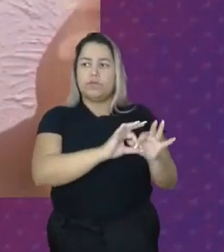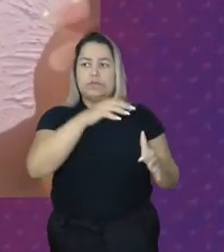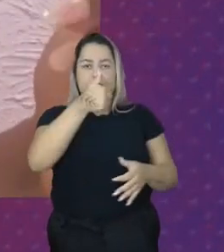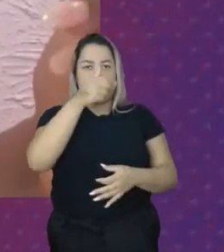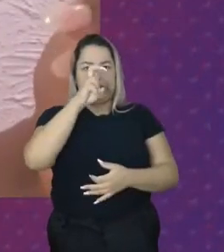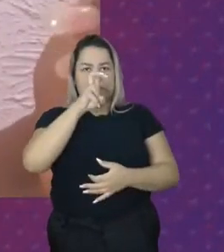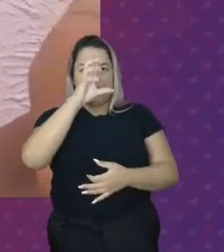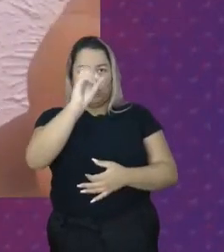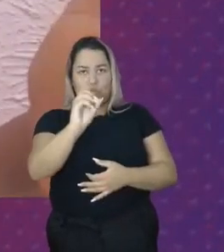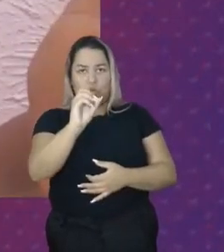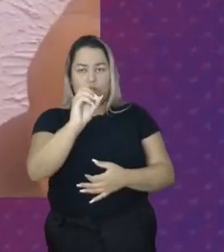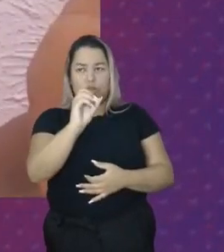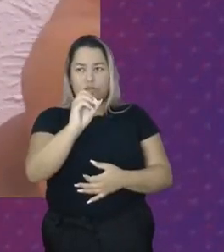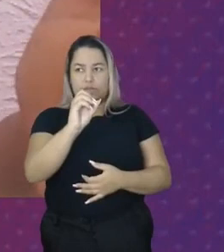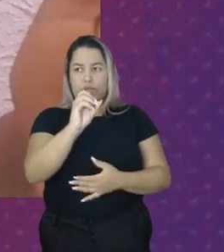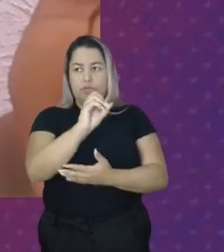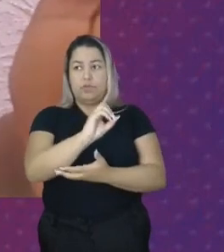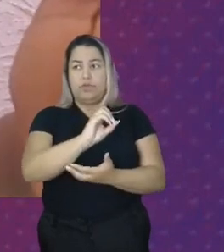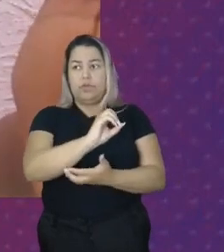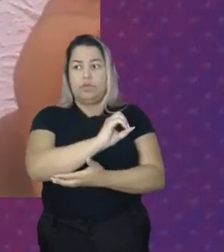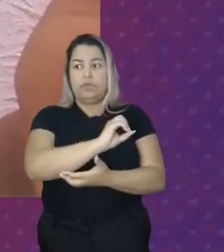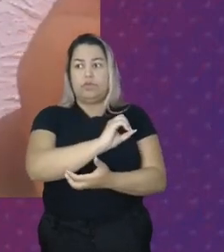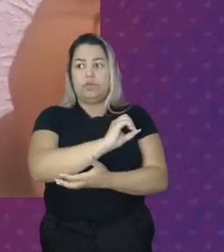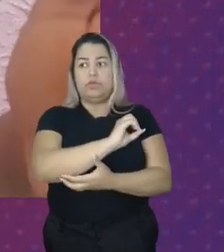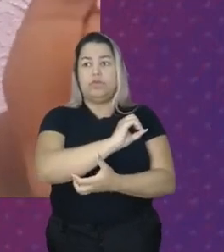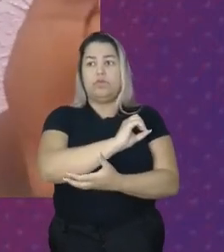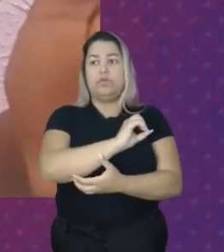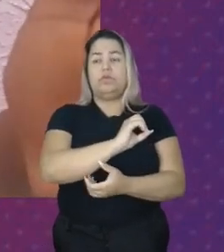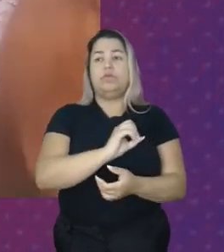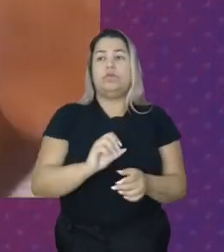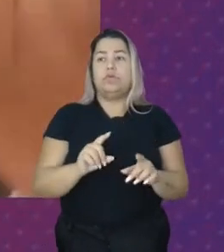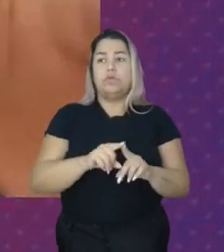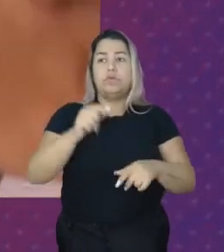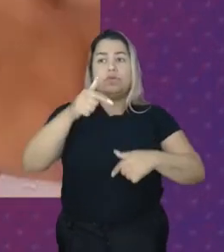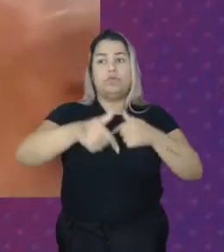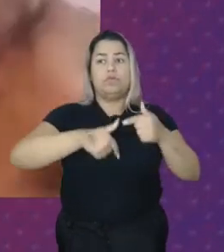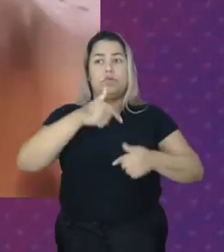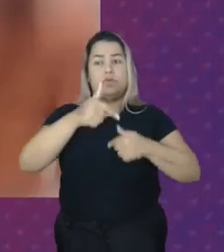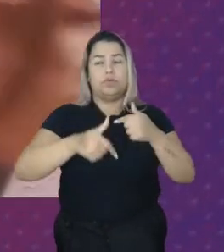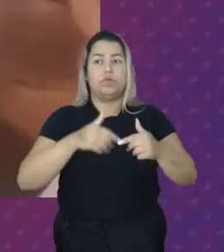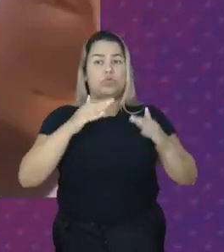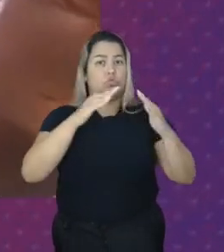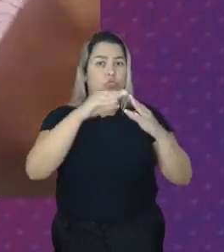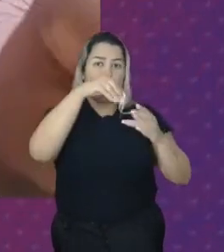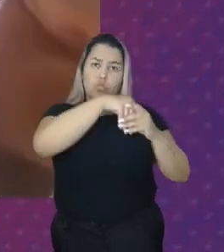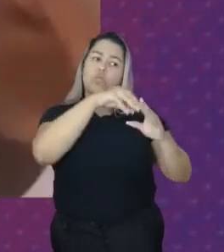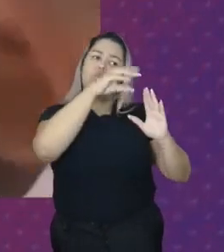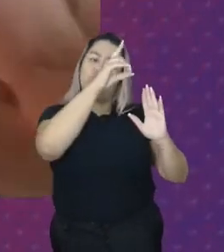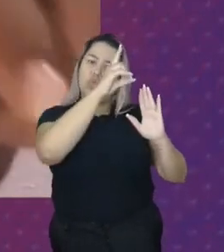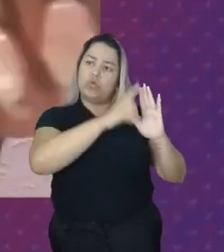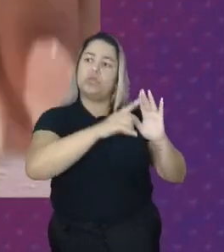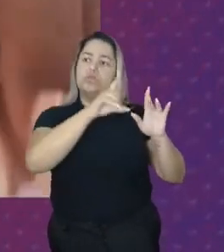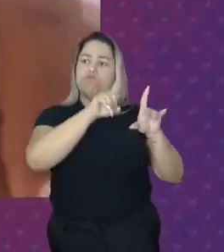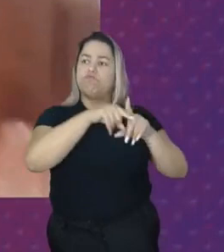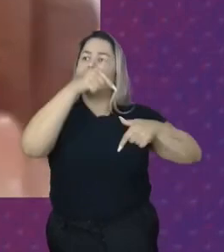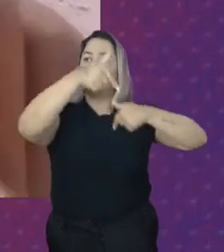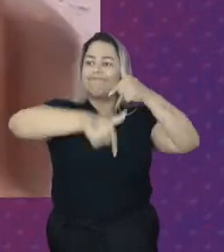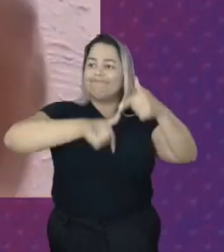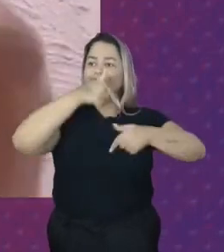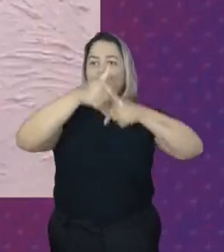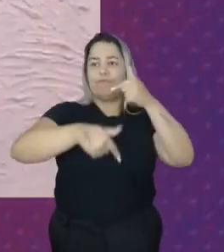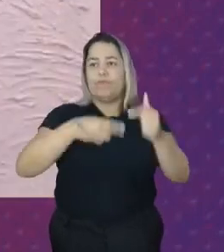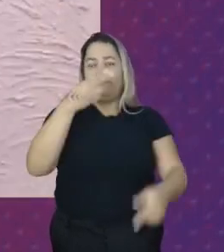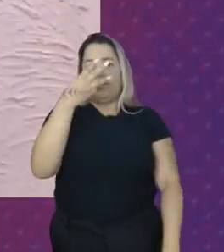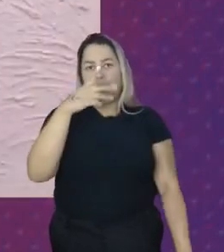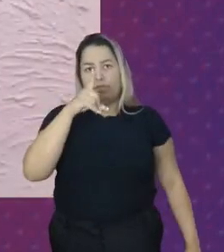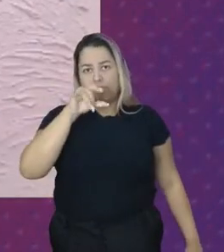150, ficou aquela parte que, para ser trabalhadora doméstica com direitos, tem que trabalhar 3 dias